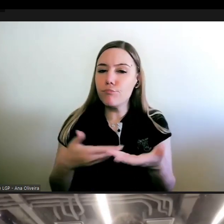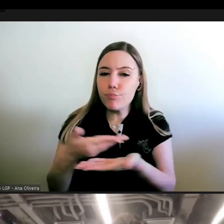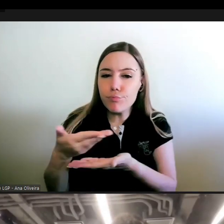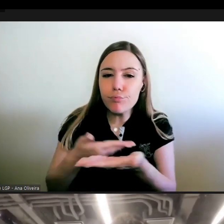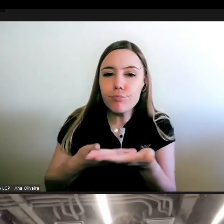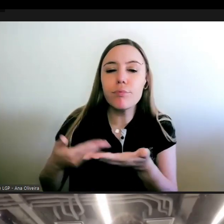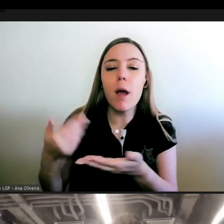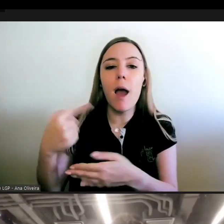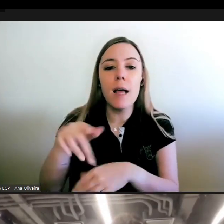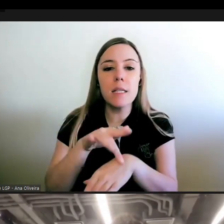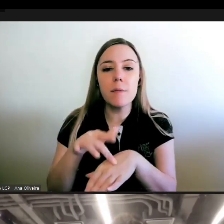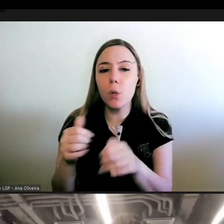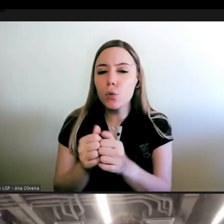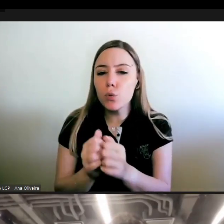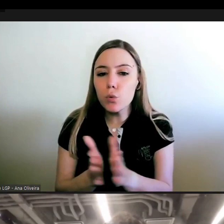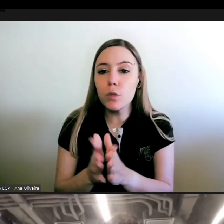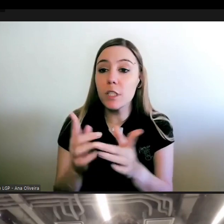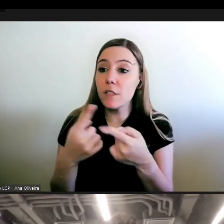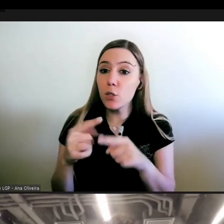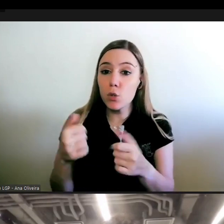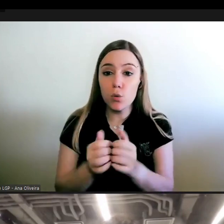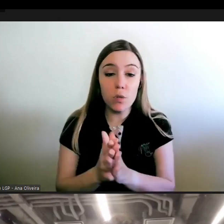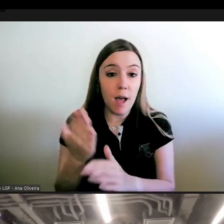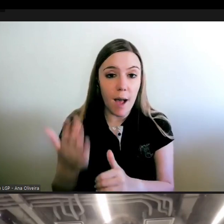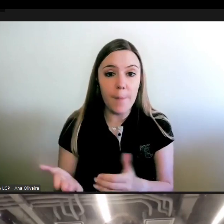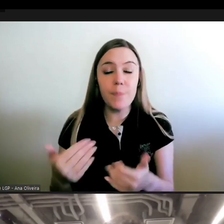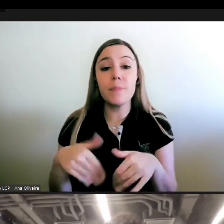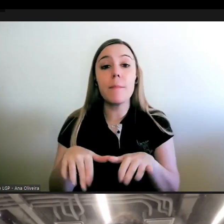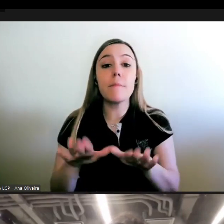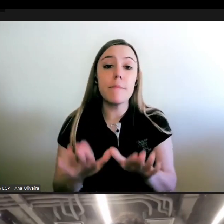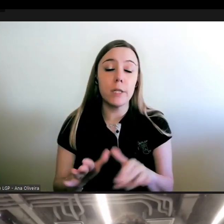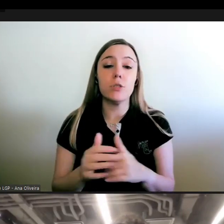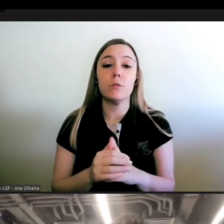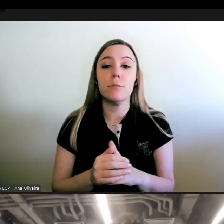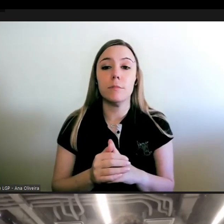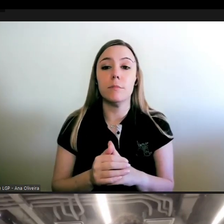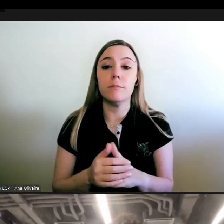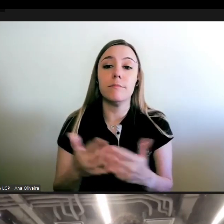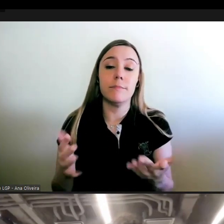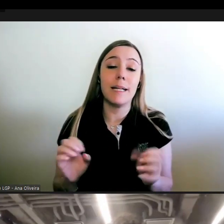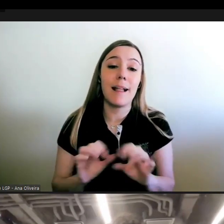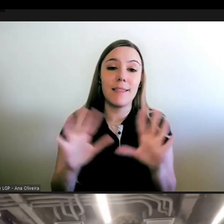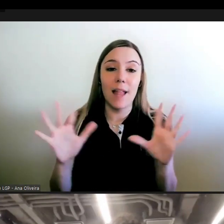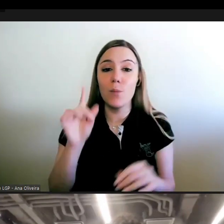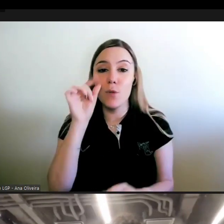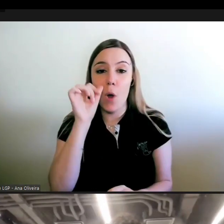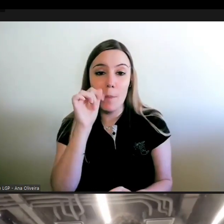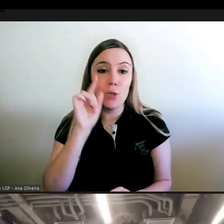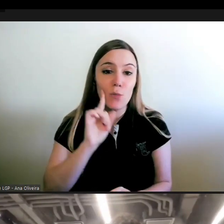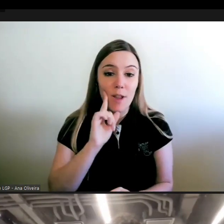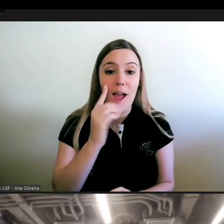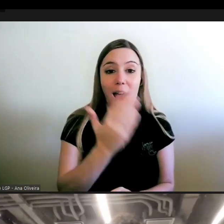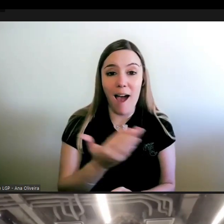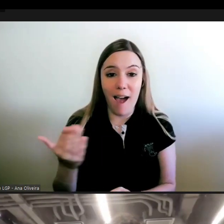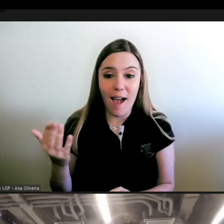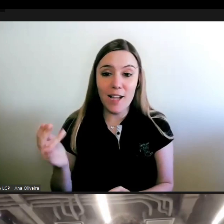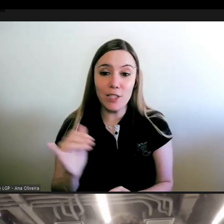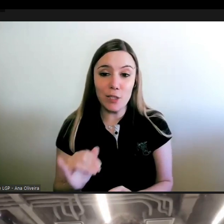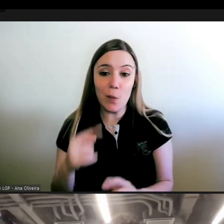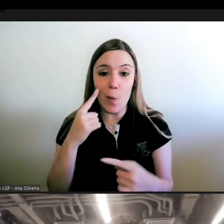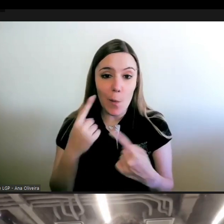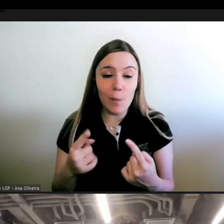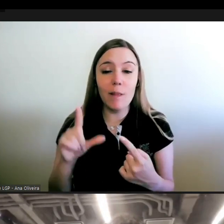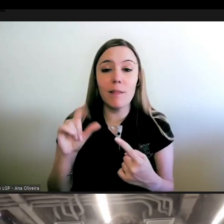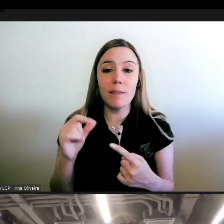sensibilidades e todas as diferenças. Não obstante, a administração pública é feita de homens e mulheres e existe uma consciência coletiva